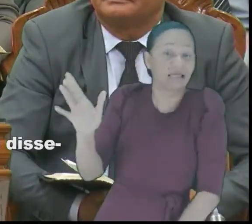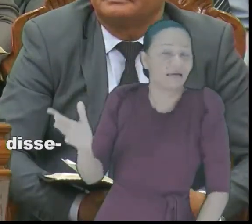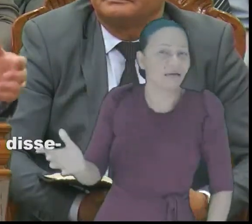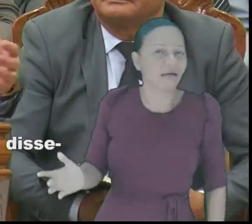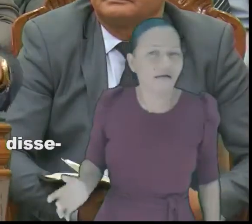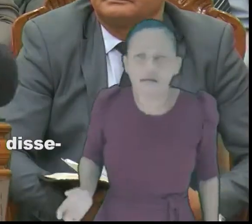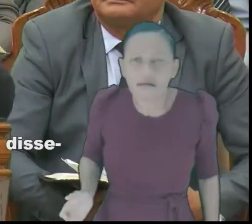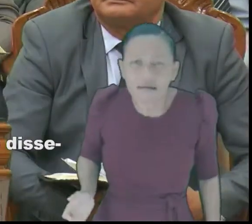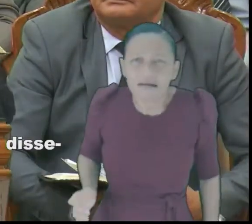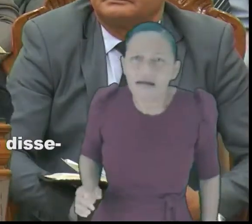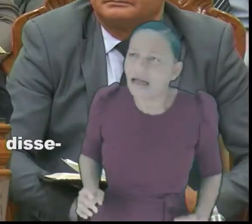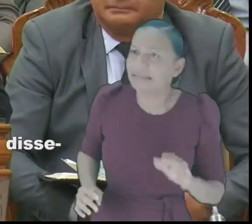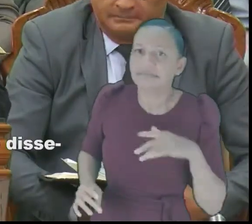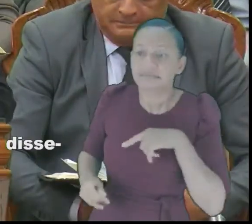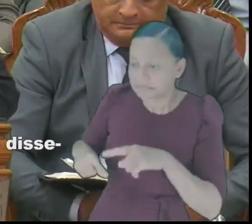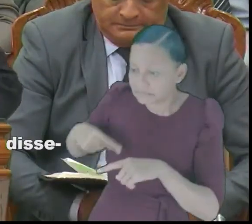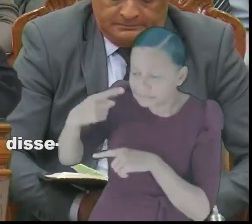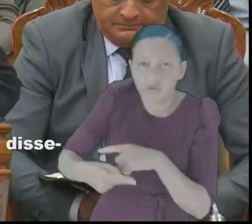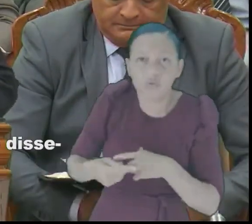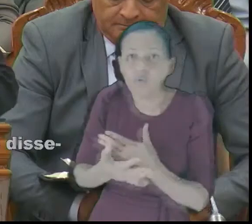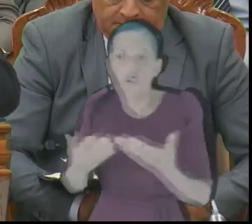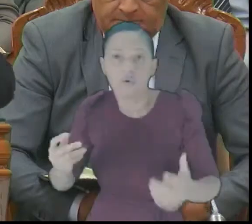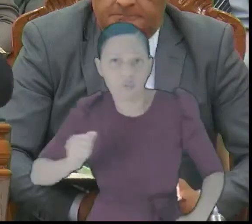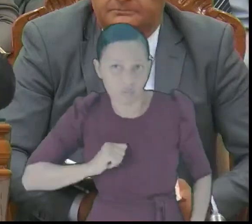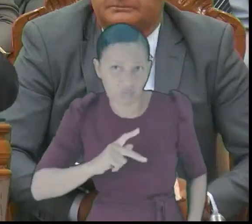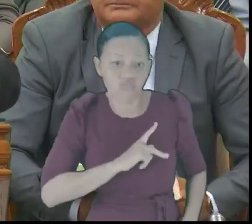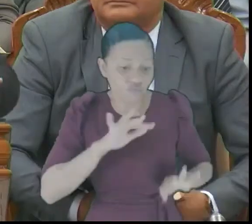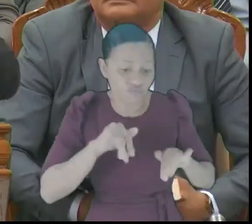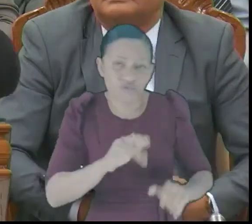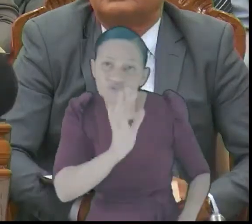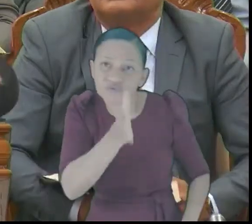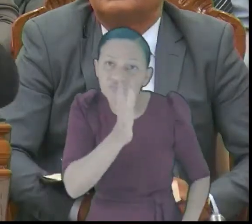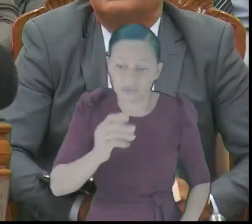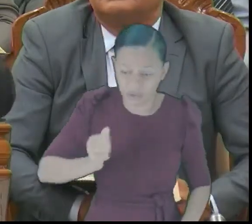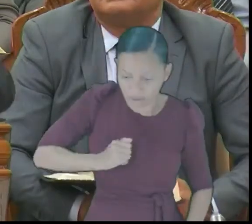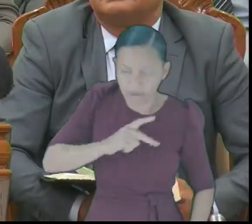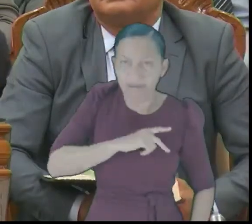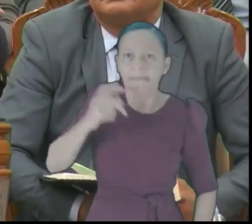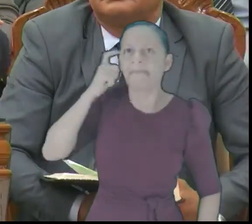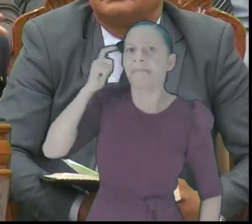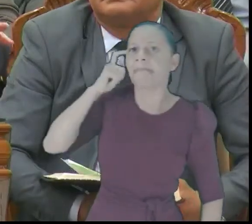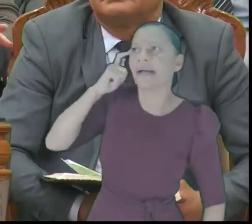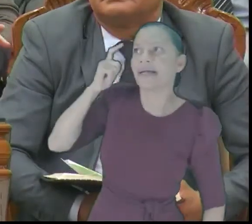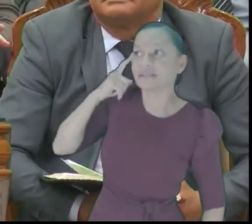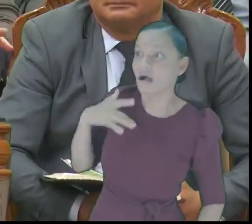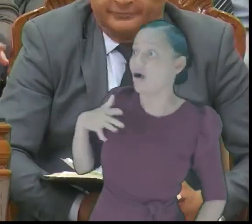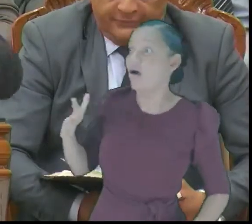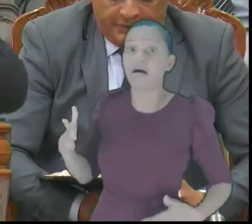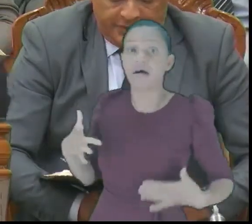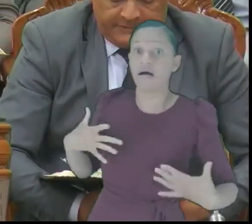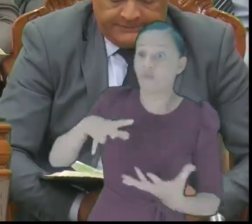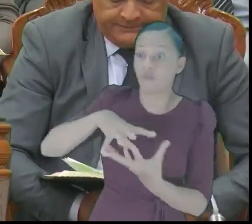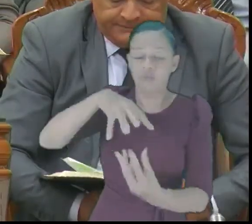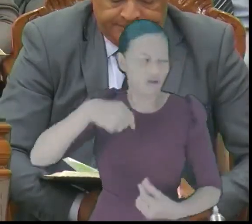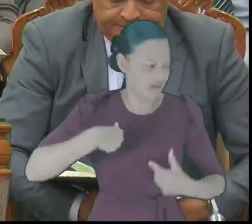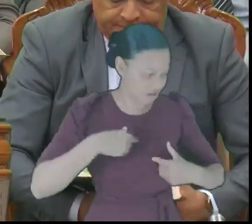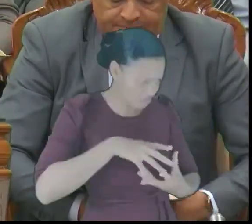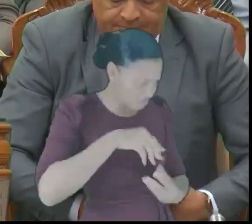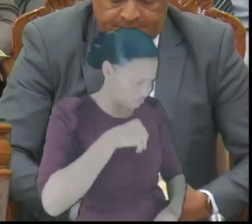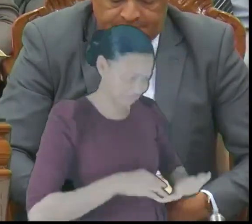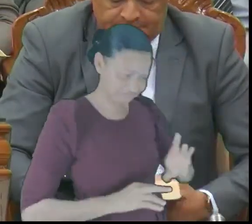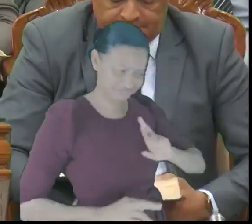E ele disse, depois que ela apareceu, os apóstolos, eu já vou encerrar. Os apóstolos pensavam que era um espírito. Foi assim ou não foi? Ele disse, eu não sou um